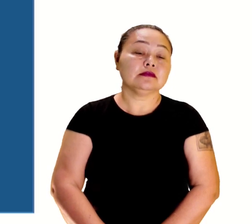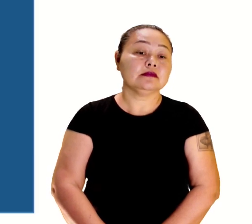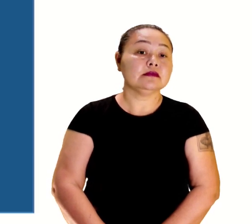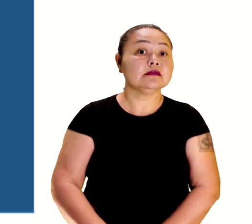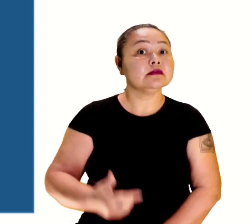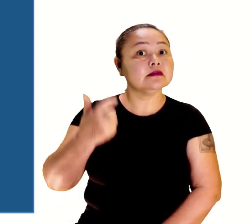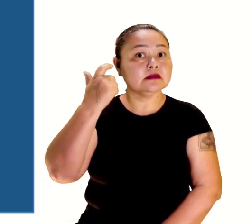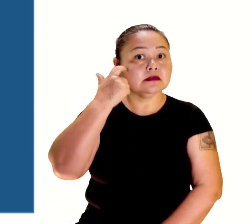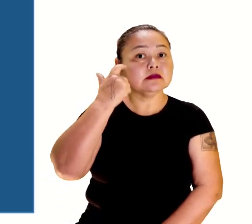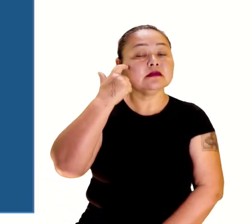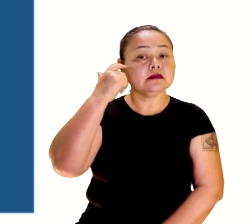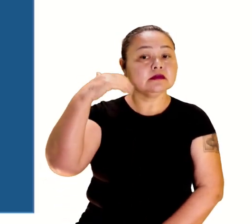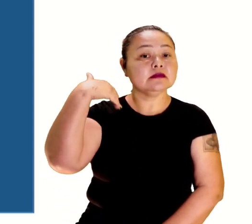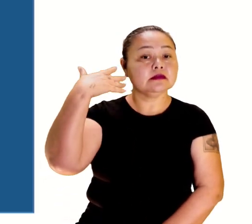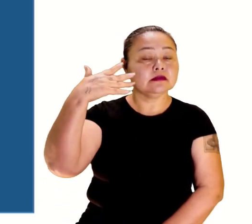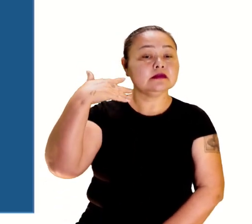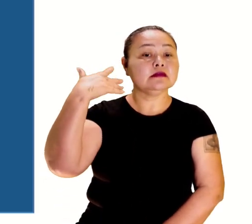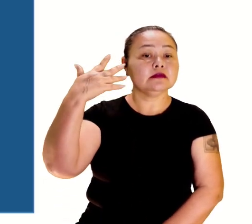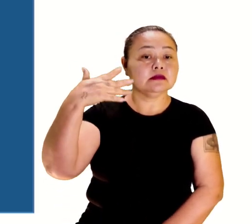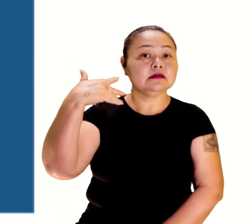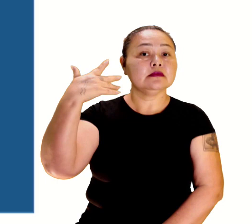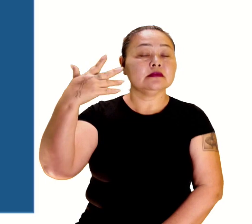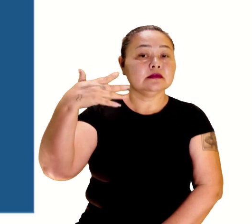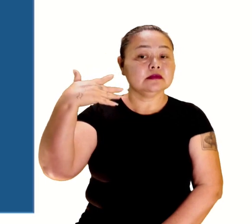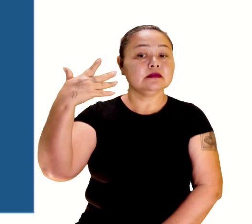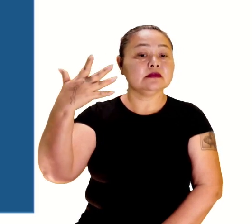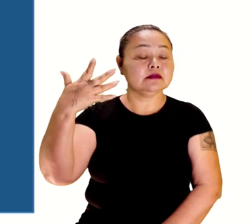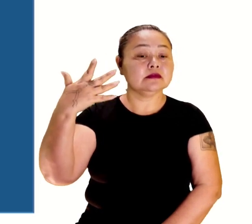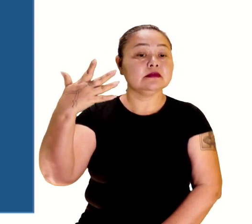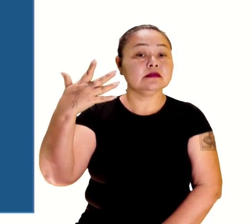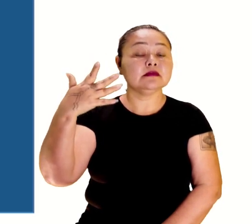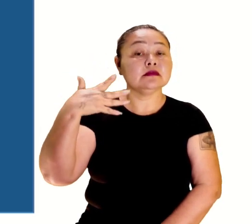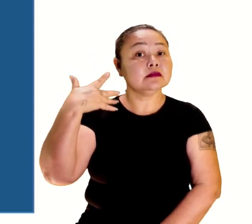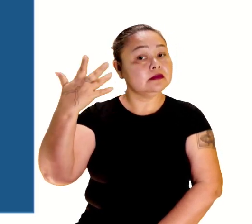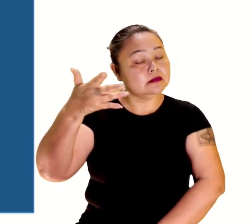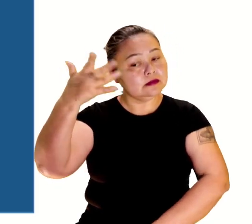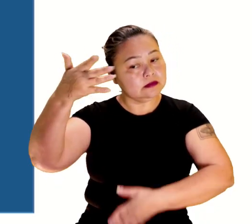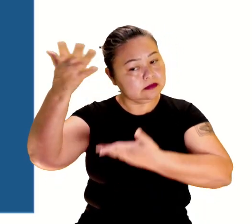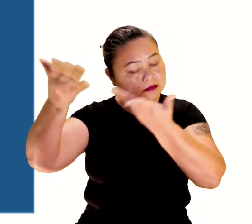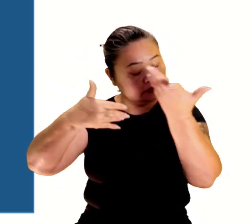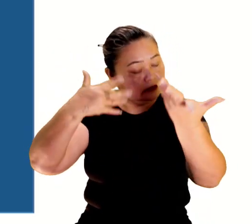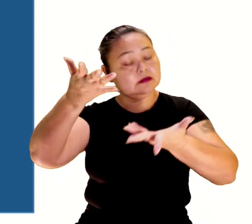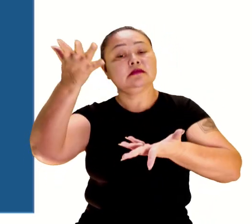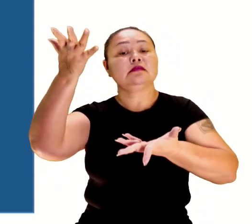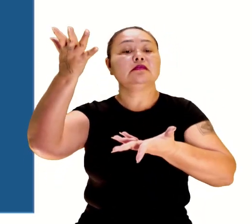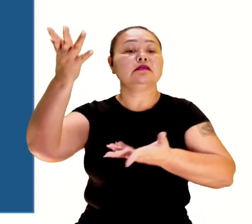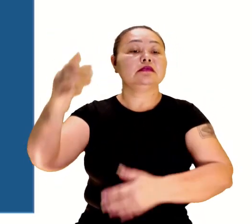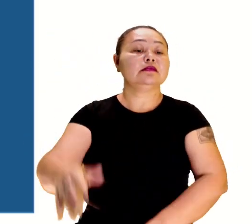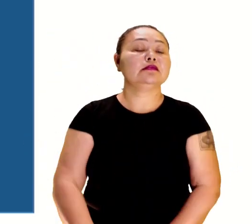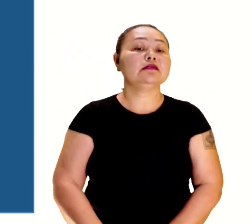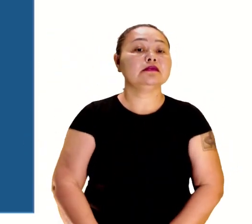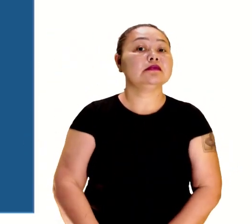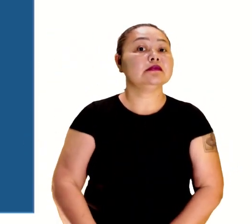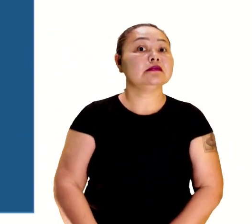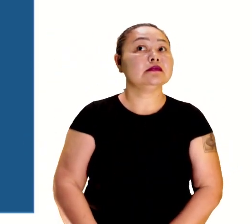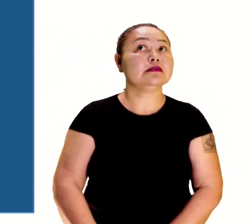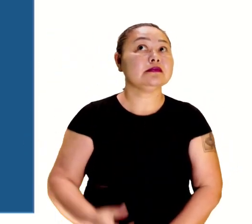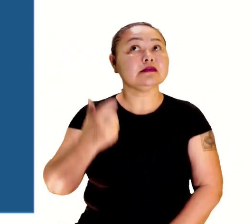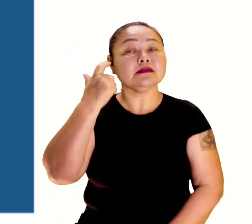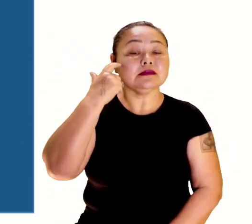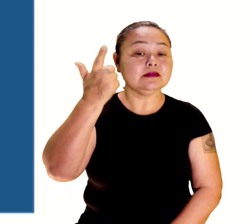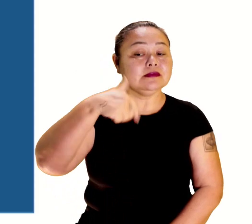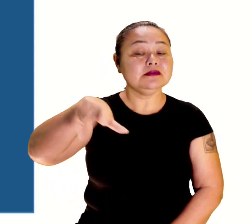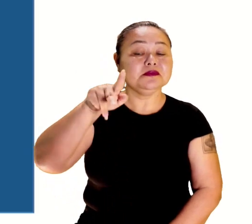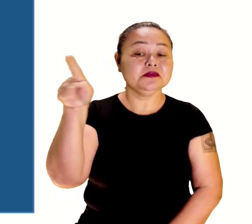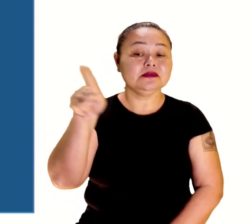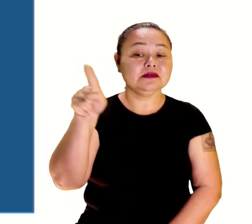Pensa. Já? Vai, peão. Levanta, peão. Bora. Sacode a Reage. poeira, dá volta por cima. Eles devem pensar assim, né? Esse